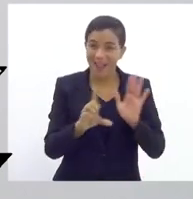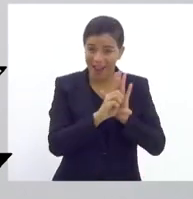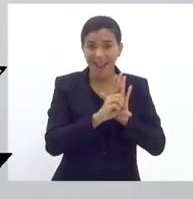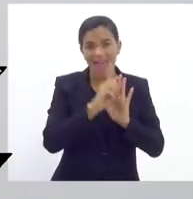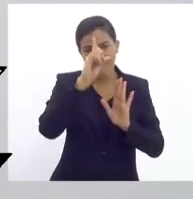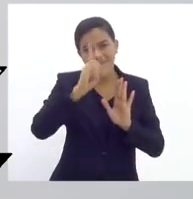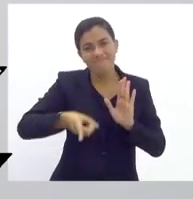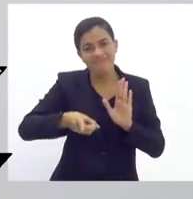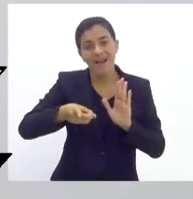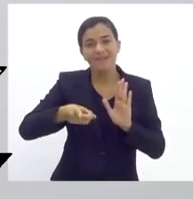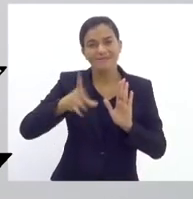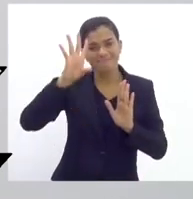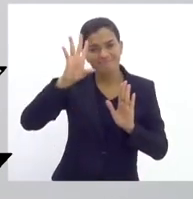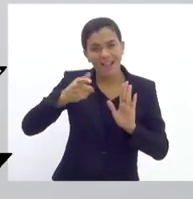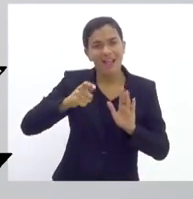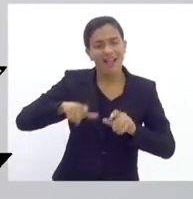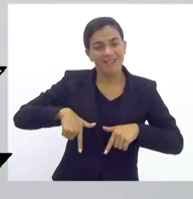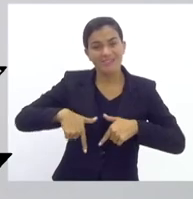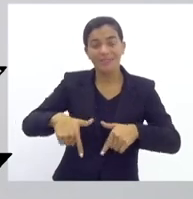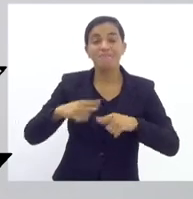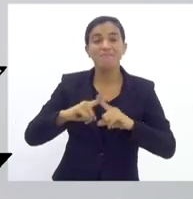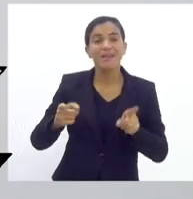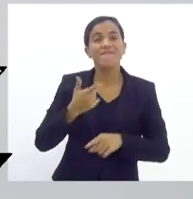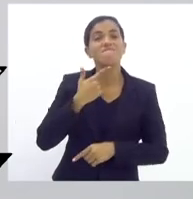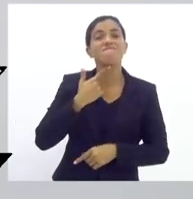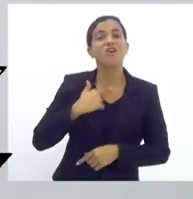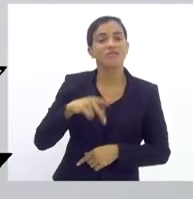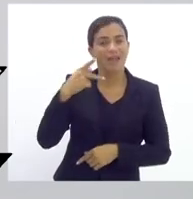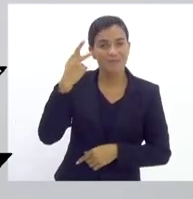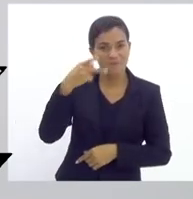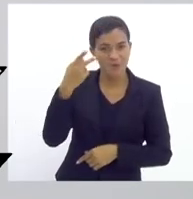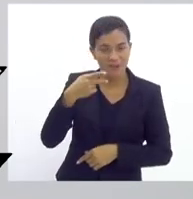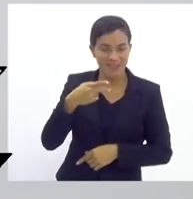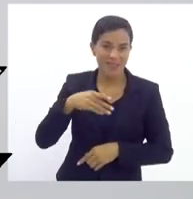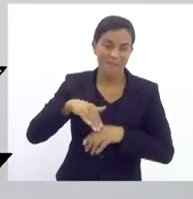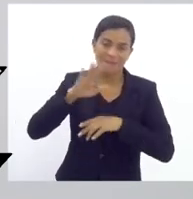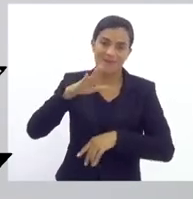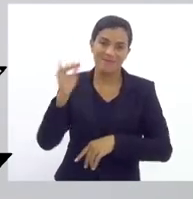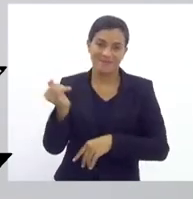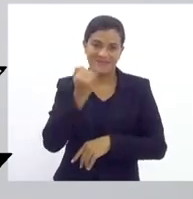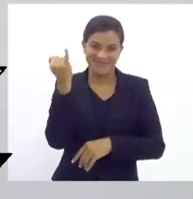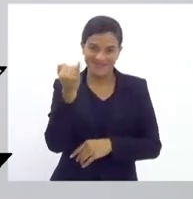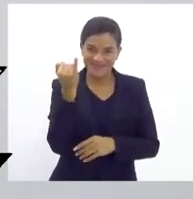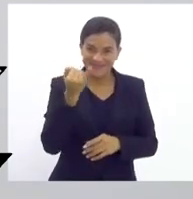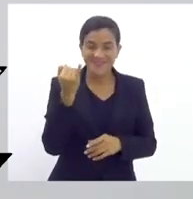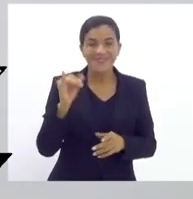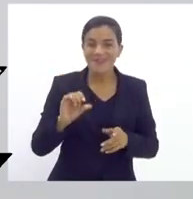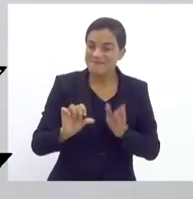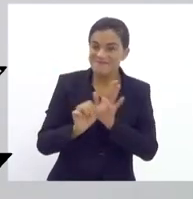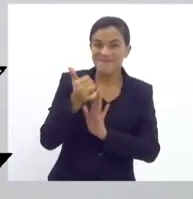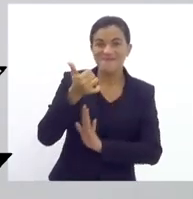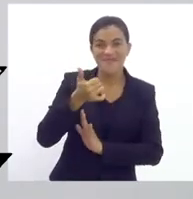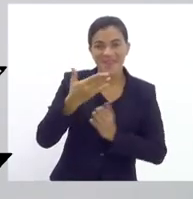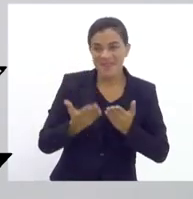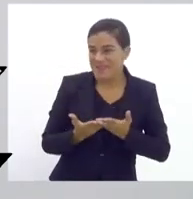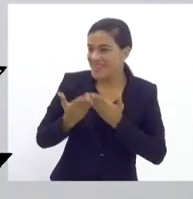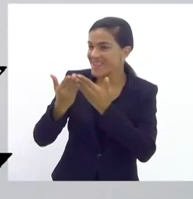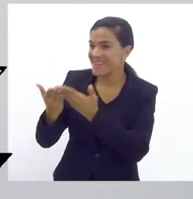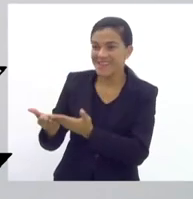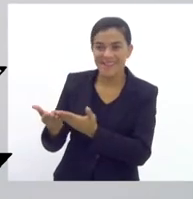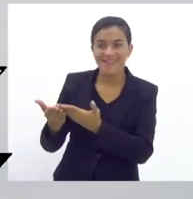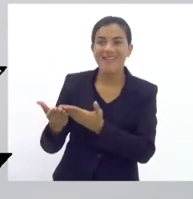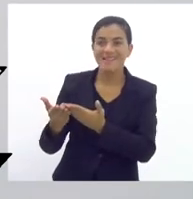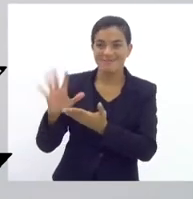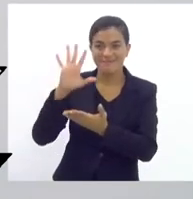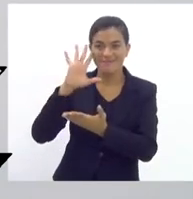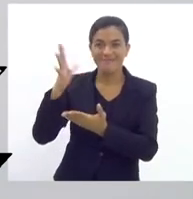determinante nas ações mas a vontade política É mais determinante ainda então o primeiro eu encaminhamento dessa audiência